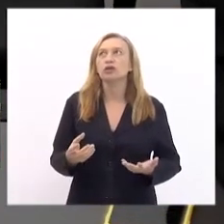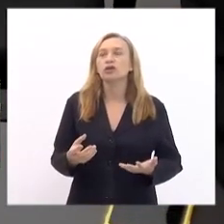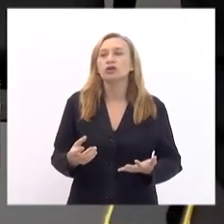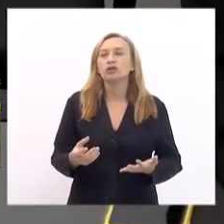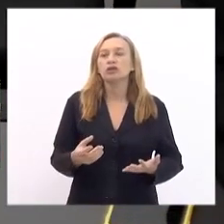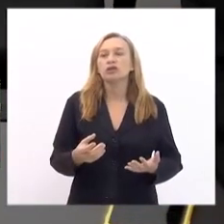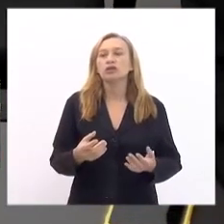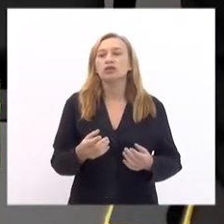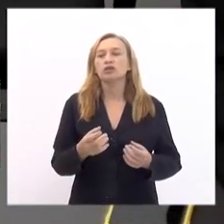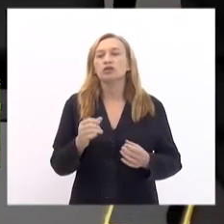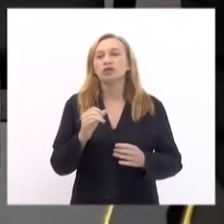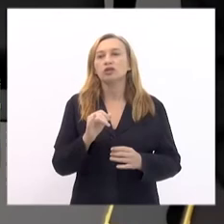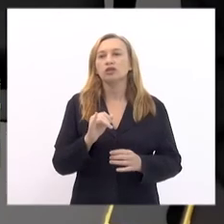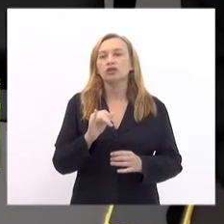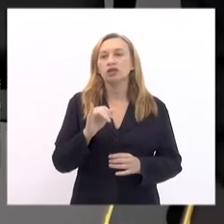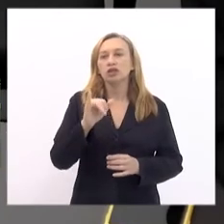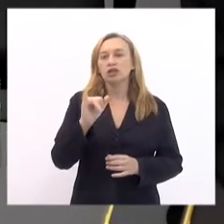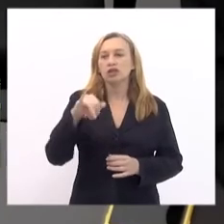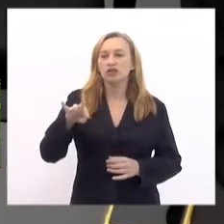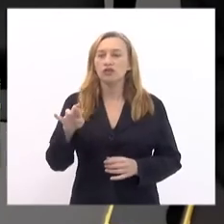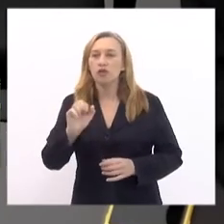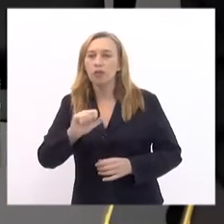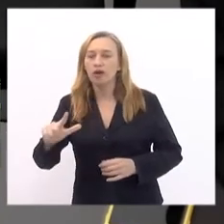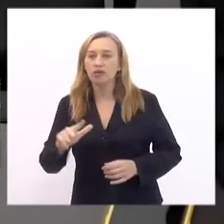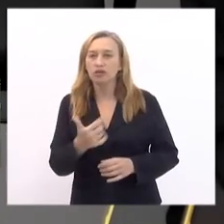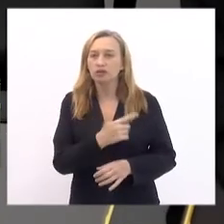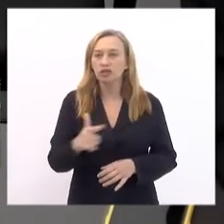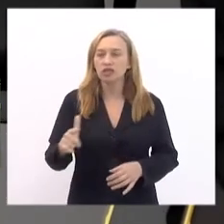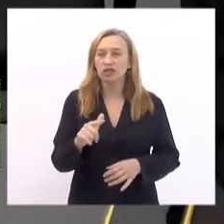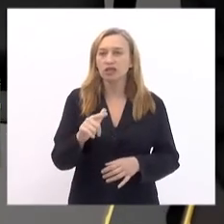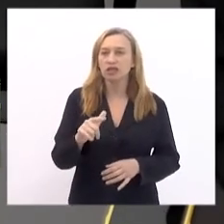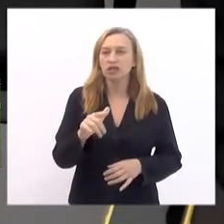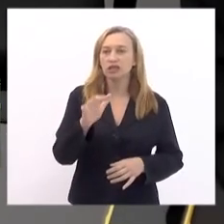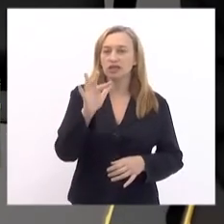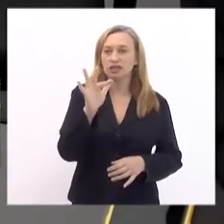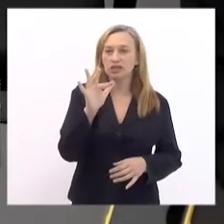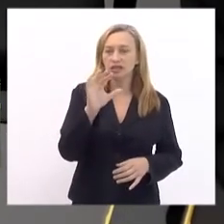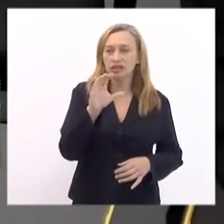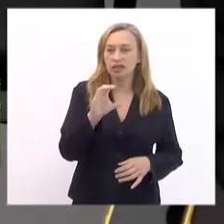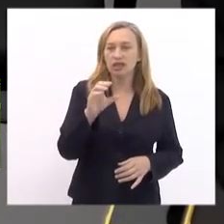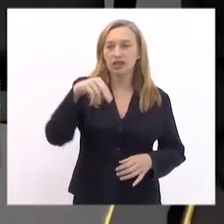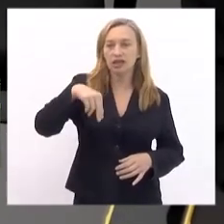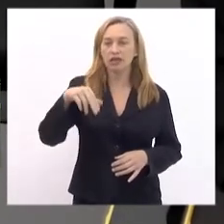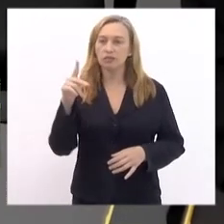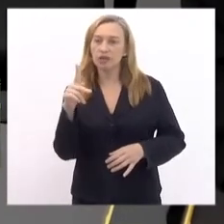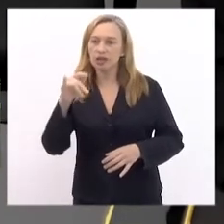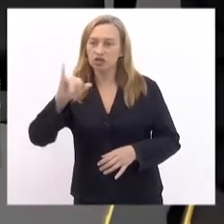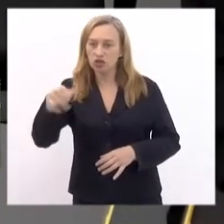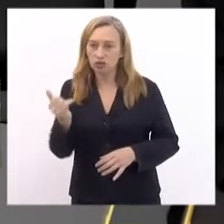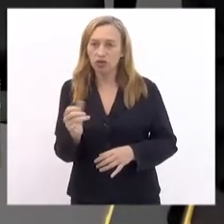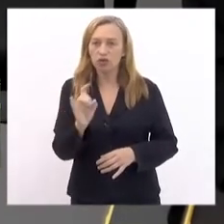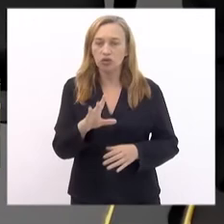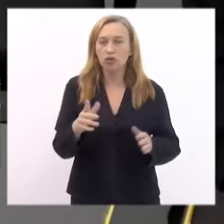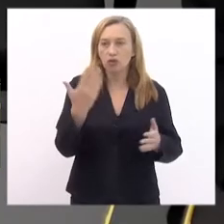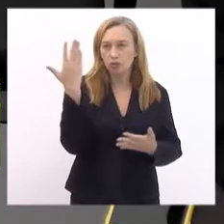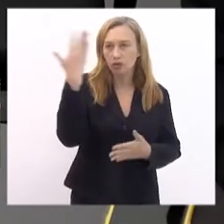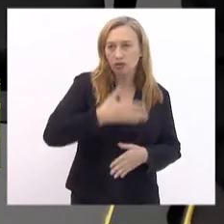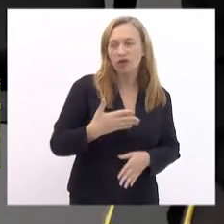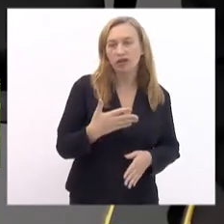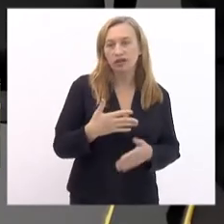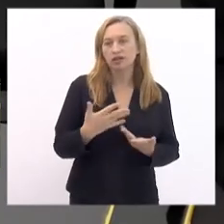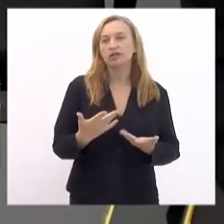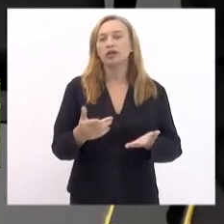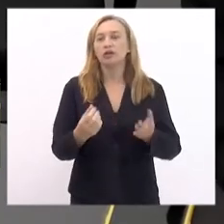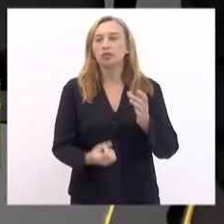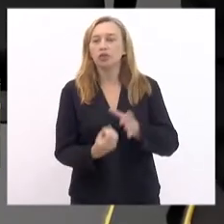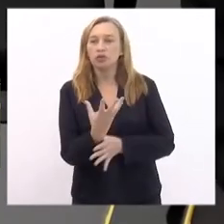para informais, sem CNPJ, somente no CPF, desde que comprovada a atividade produtiva. Então, assim, a GRI só